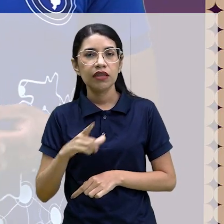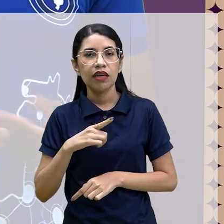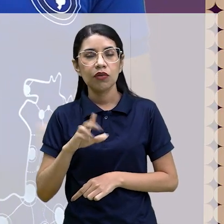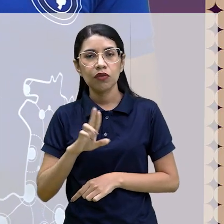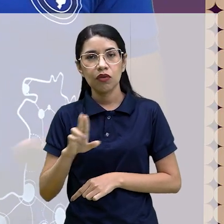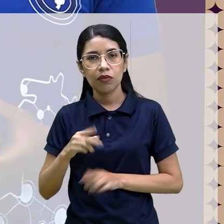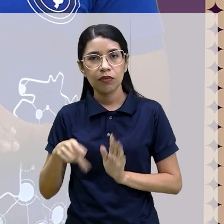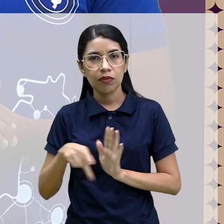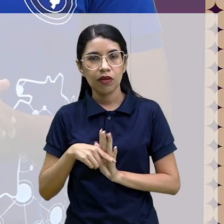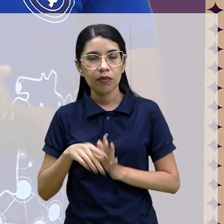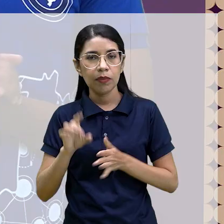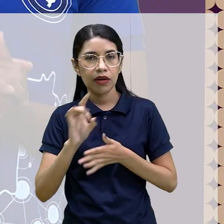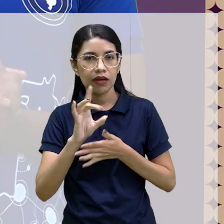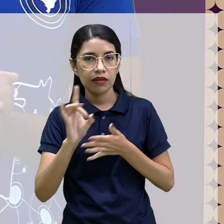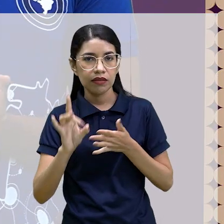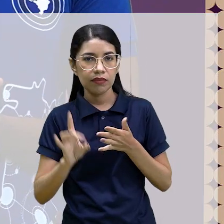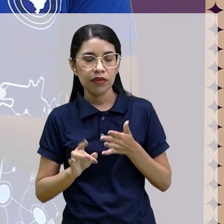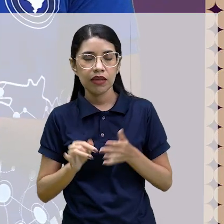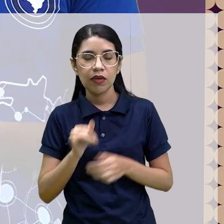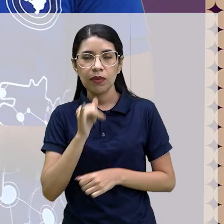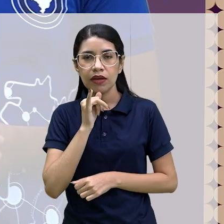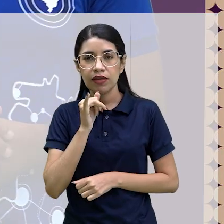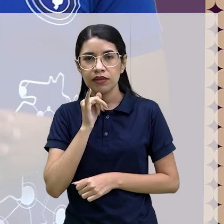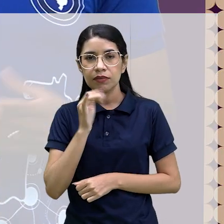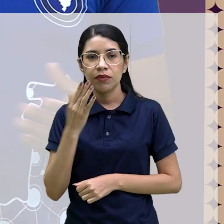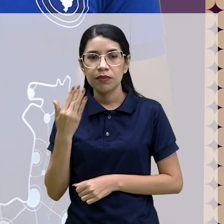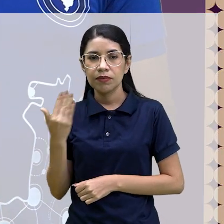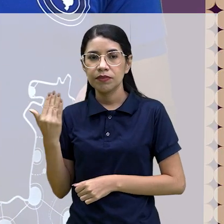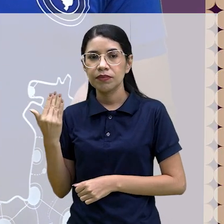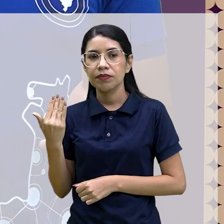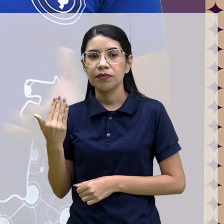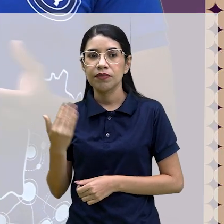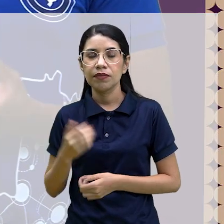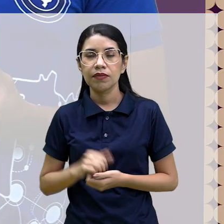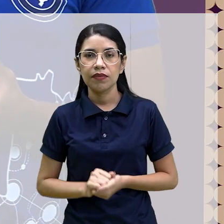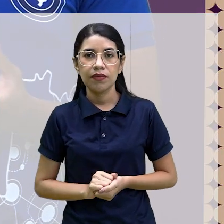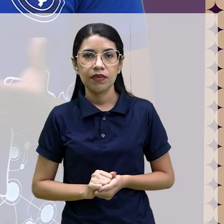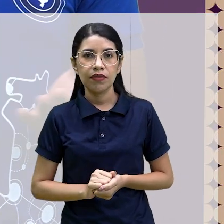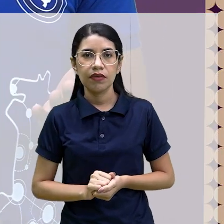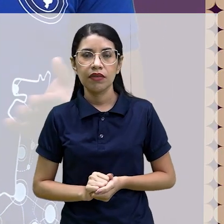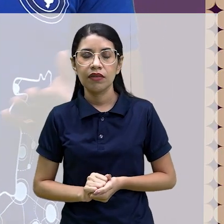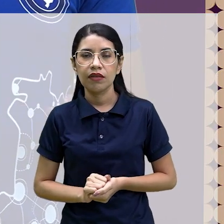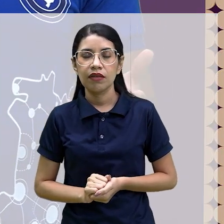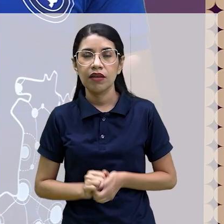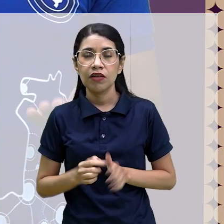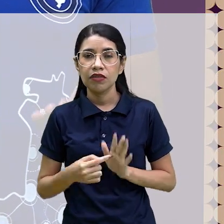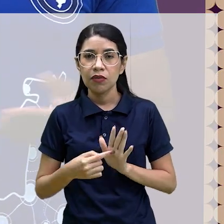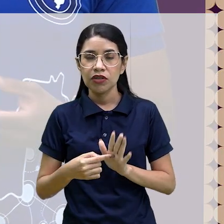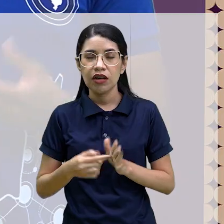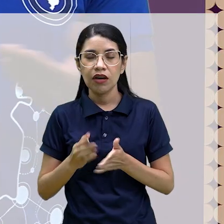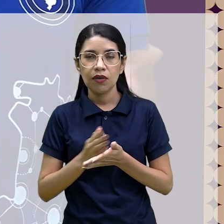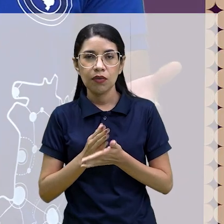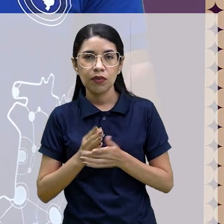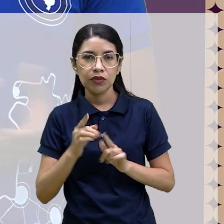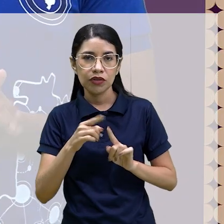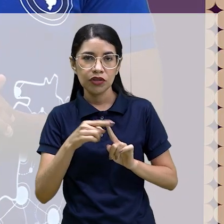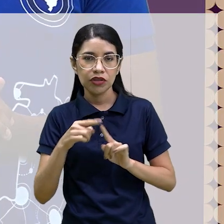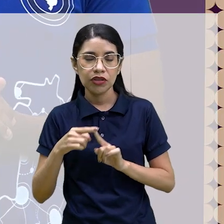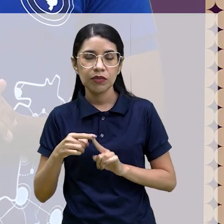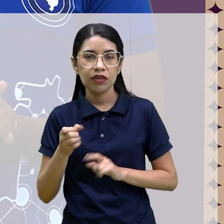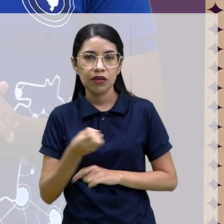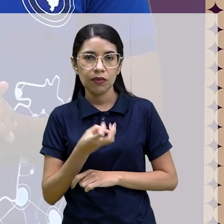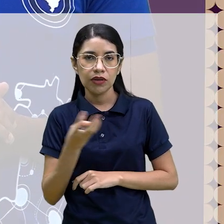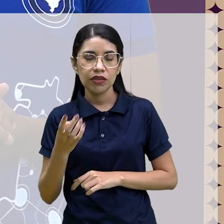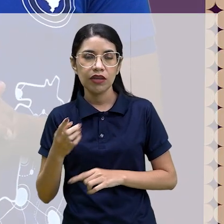especiais. Veja a seguir as suas correspondências. E aqui nós vamos, né, entender alguns polígonos,